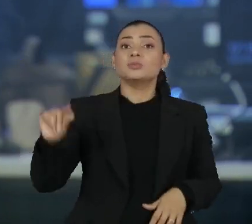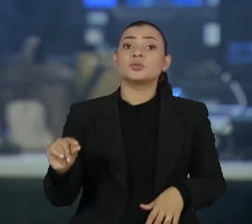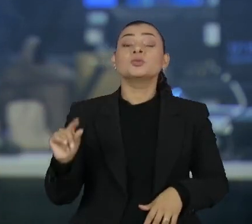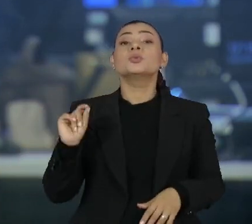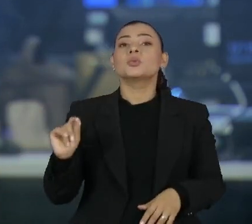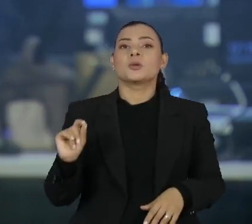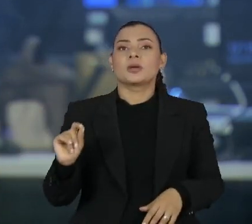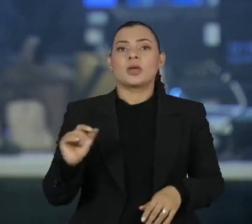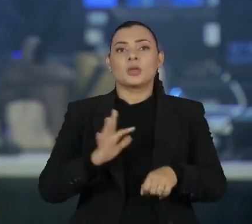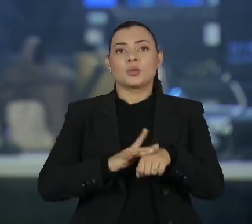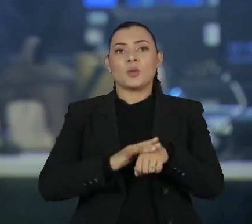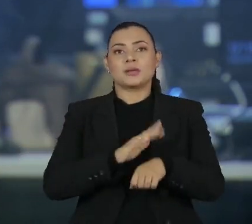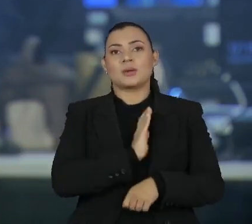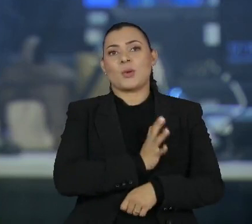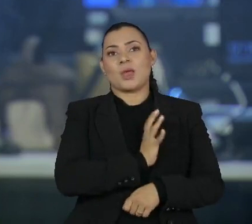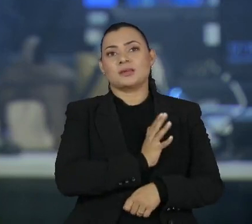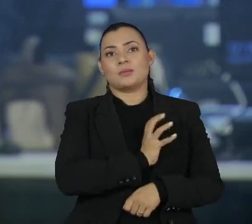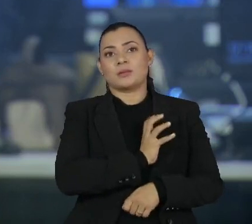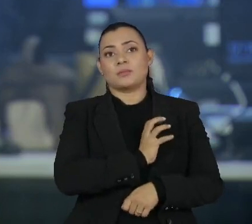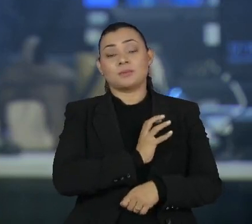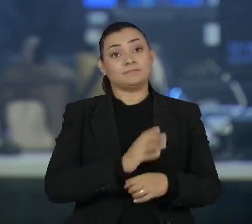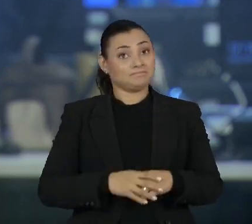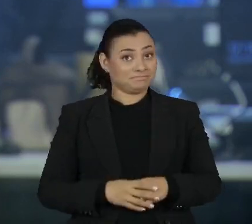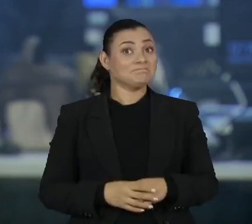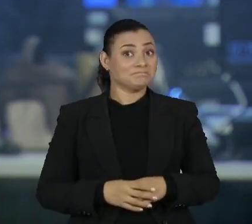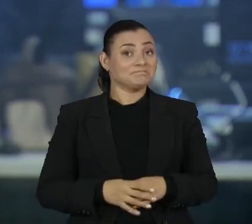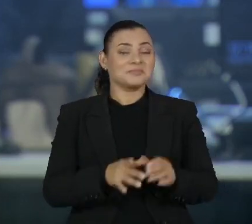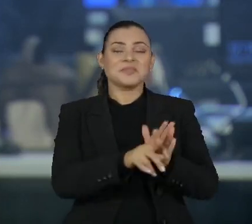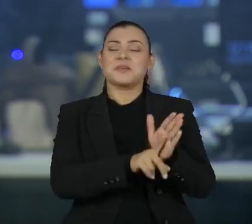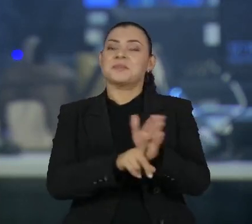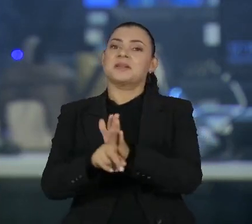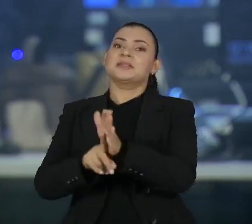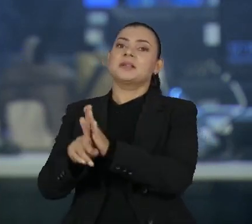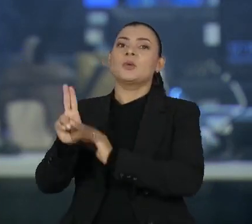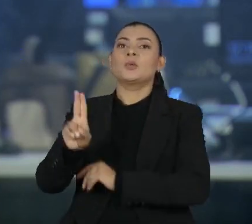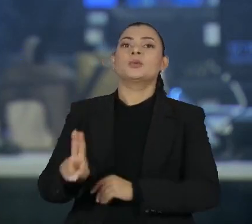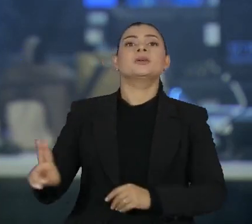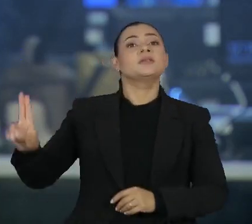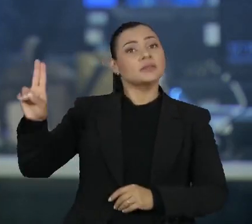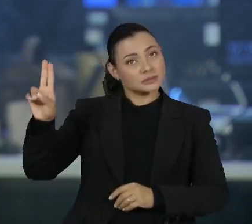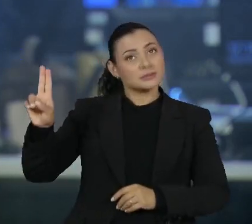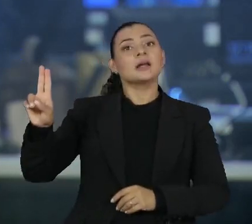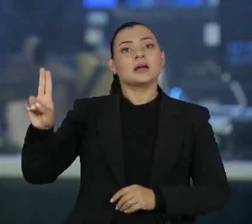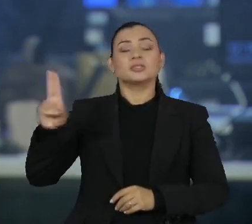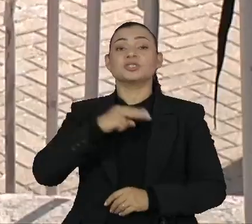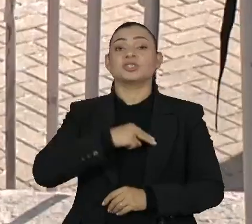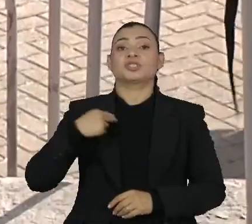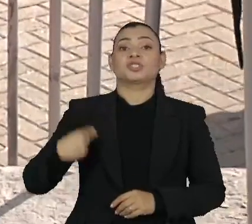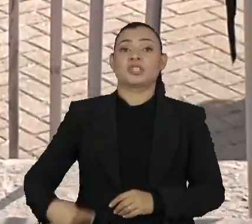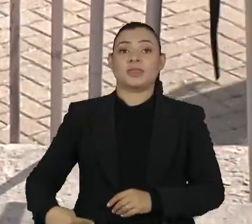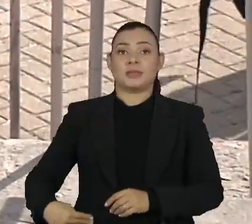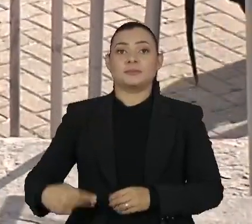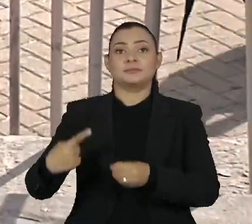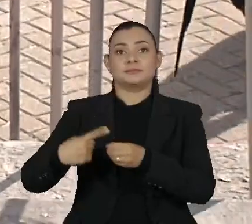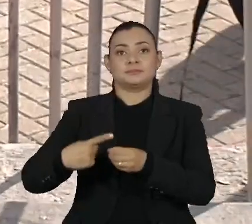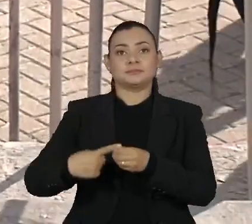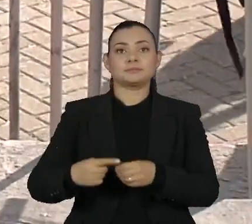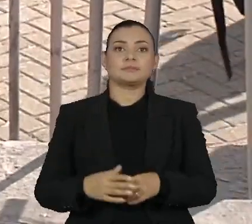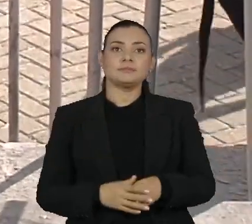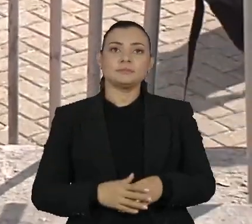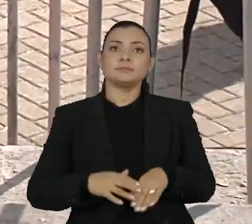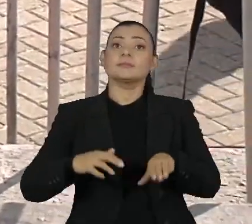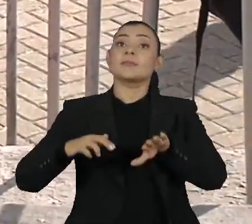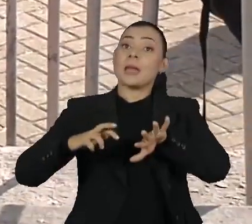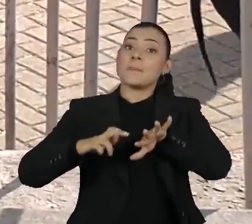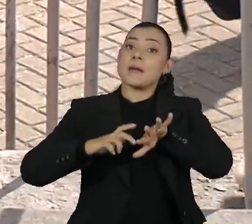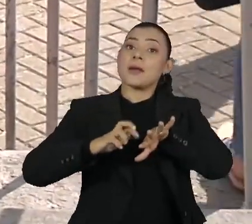as chances de doenças cardiovasculares é o que mostra uma pesquisa da Universidade de Pequim na China de degrau em